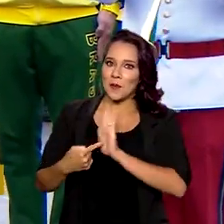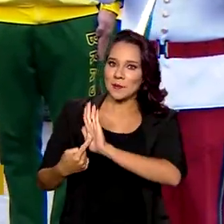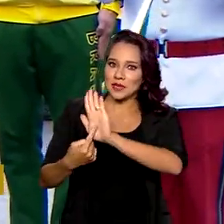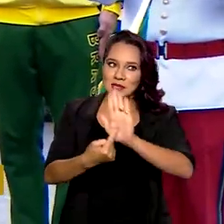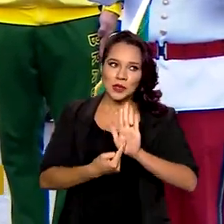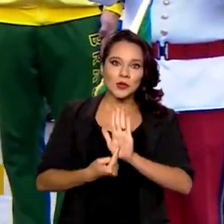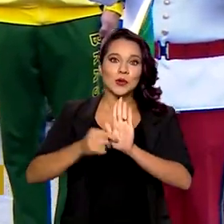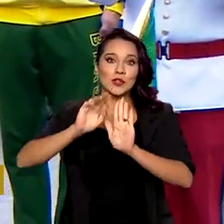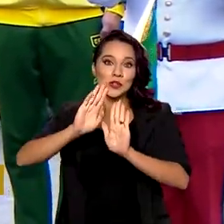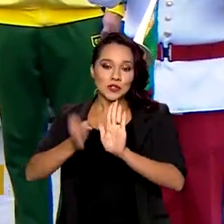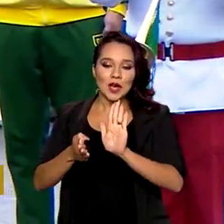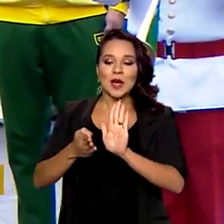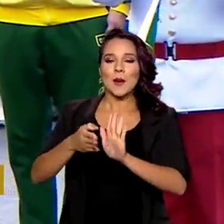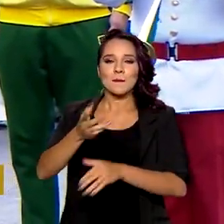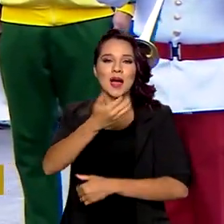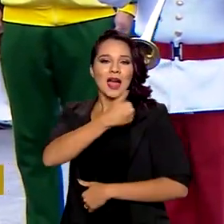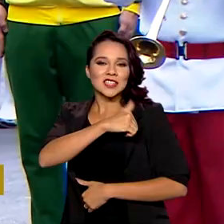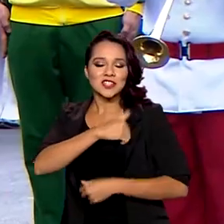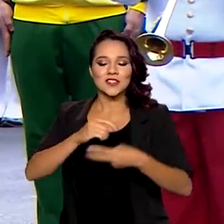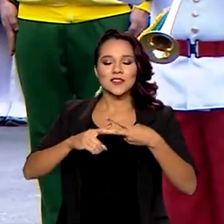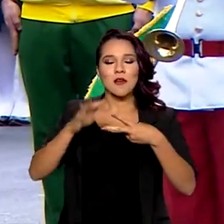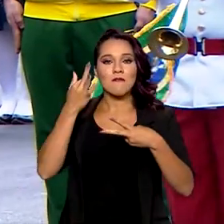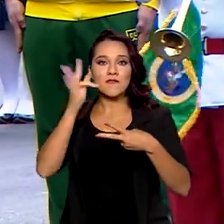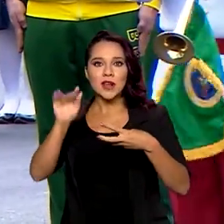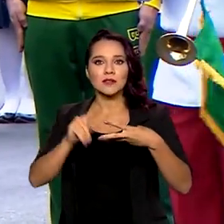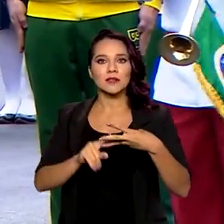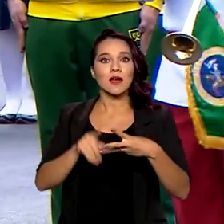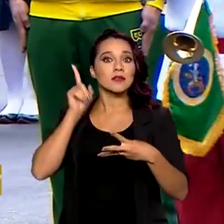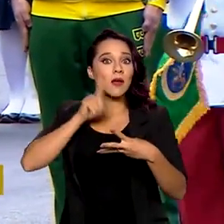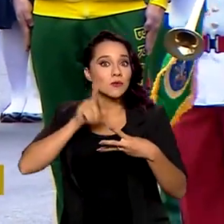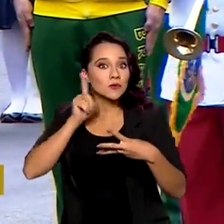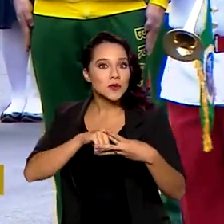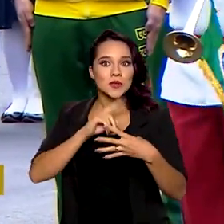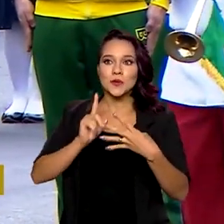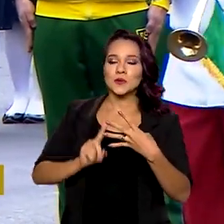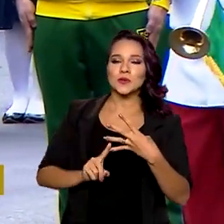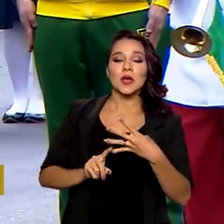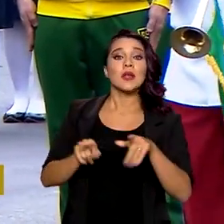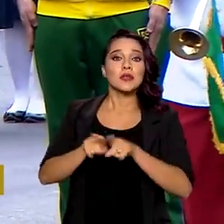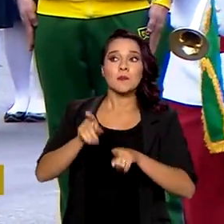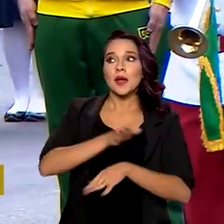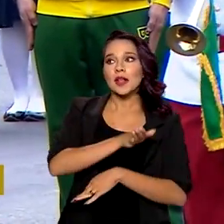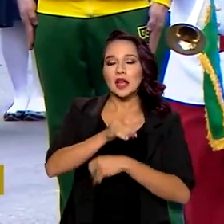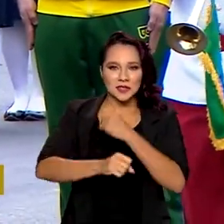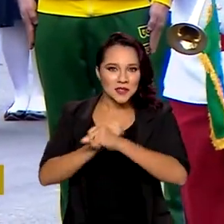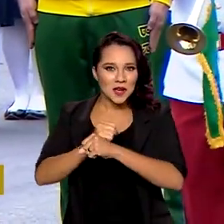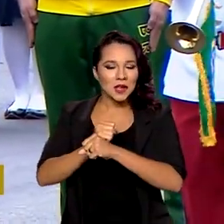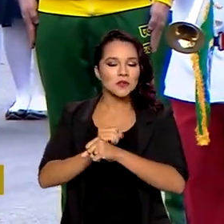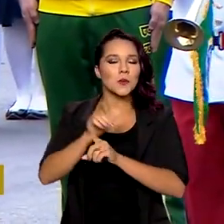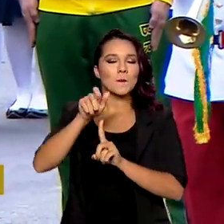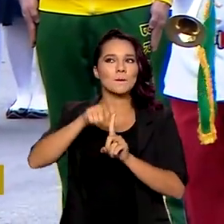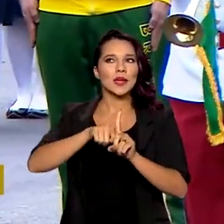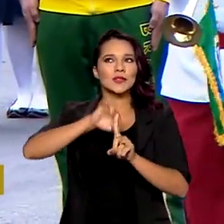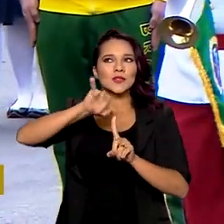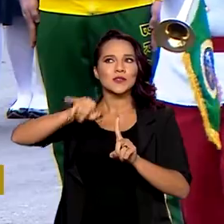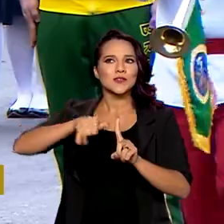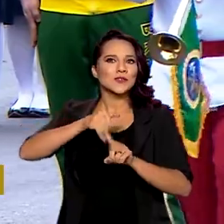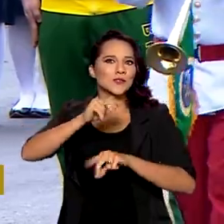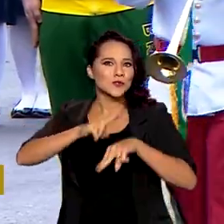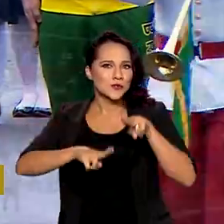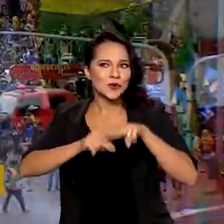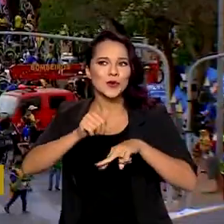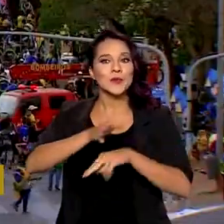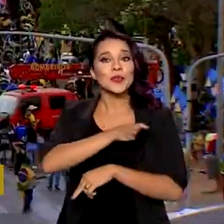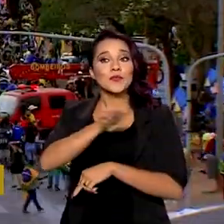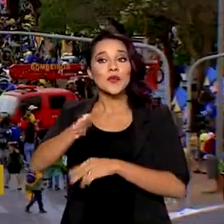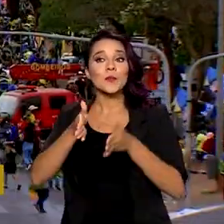apresentações na Argentina, na França, Estados Unidos, recentemente agora esse ano, no mês de julho, fizemos